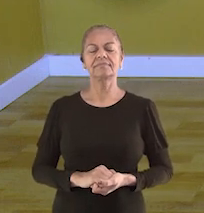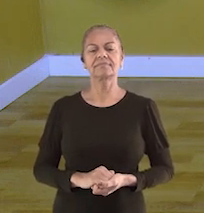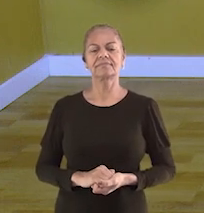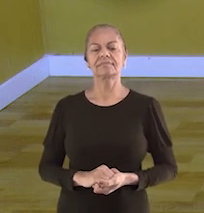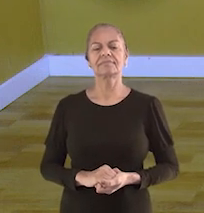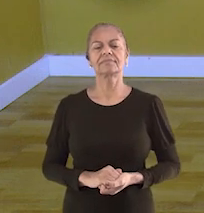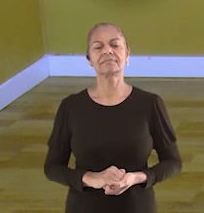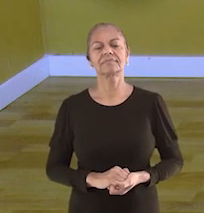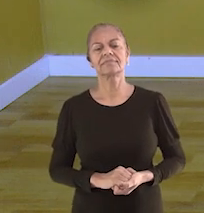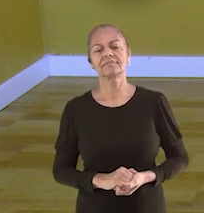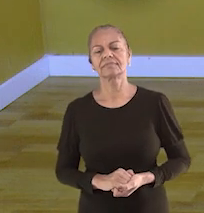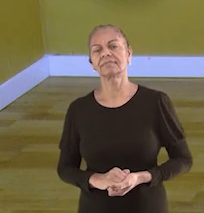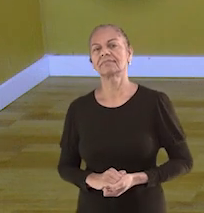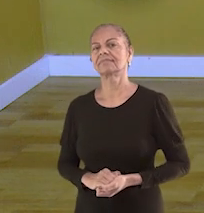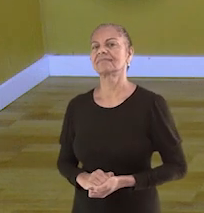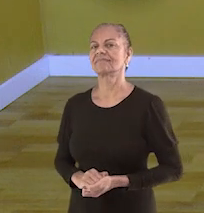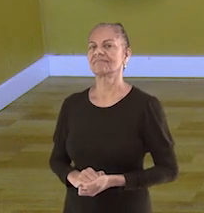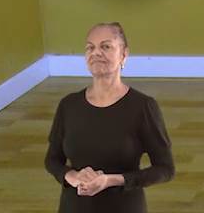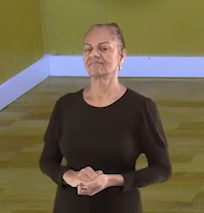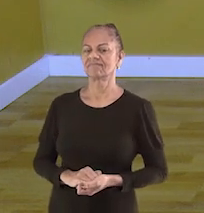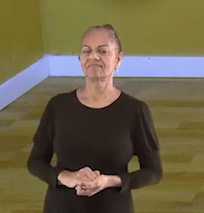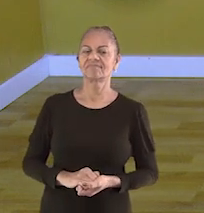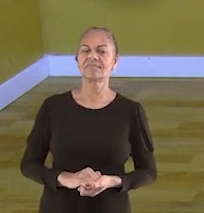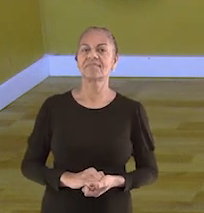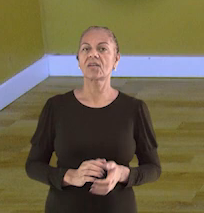tá dando tempo, vem. Foi.